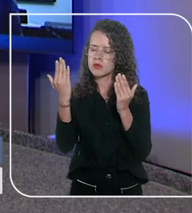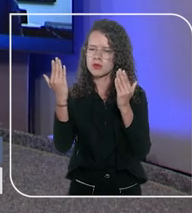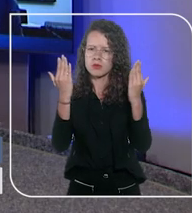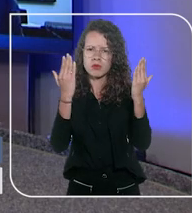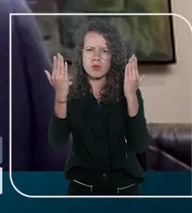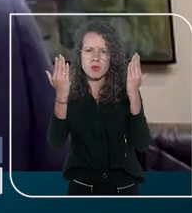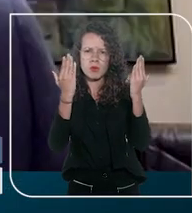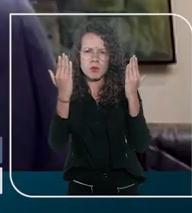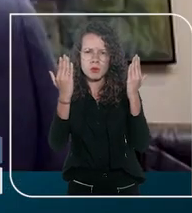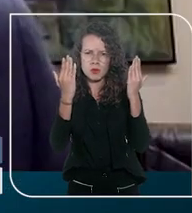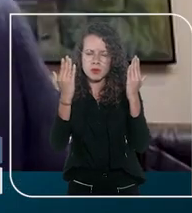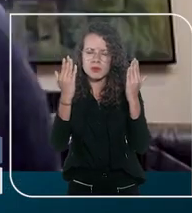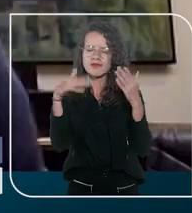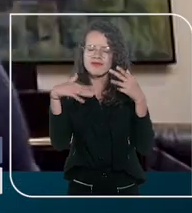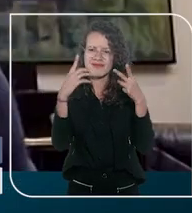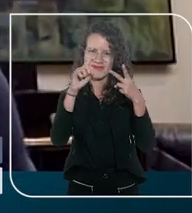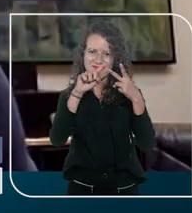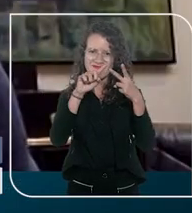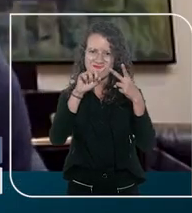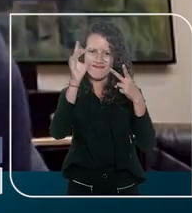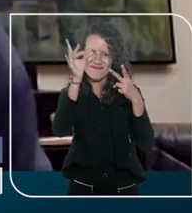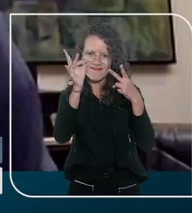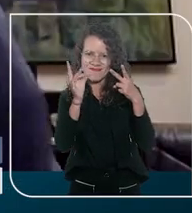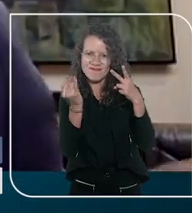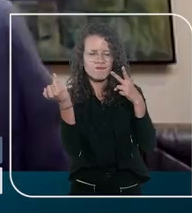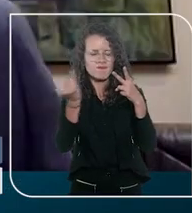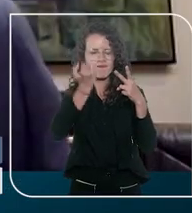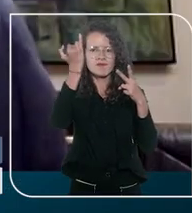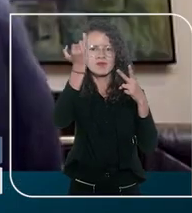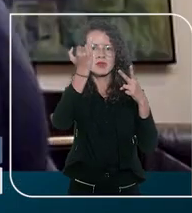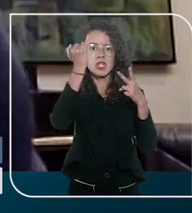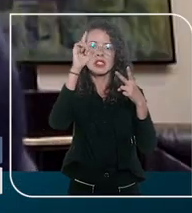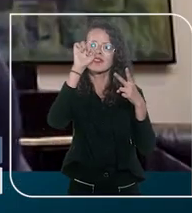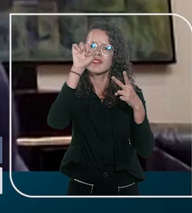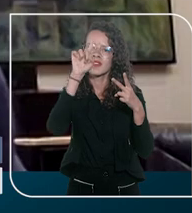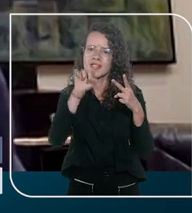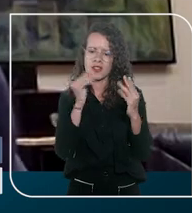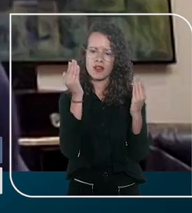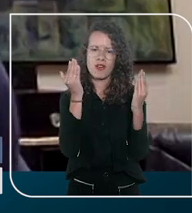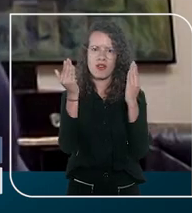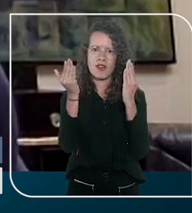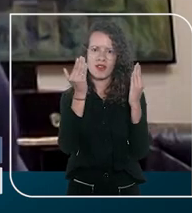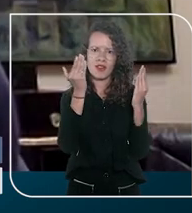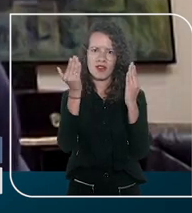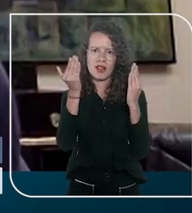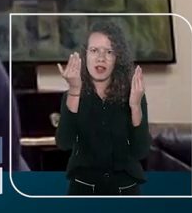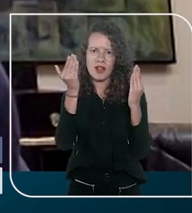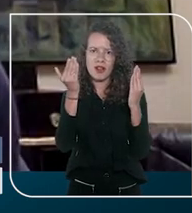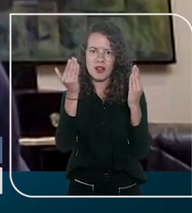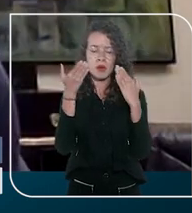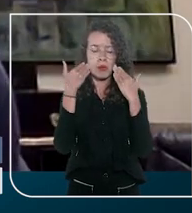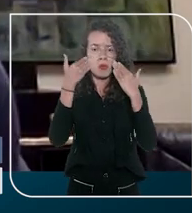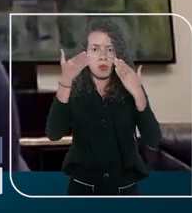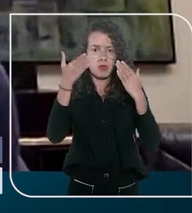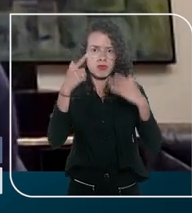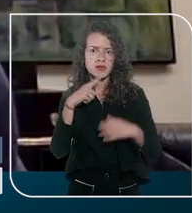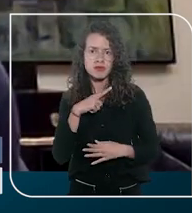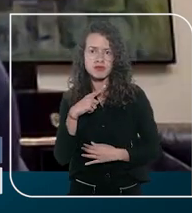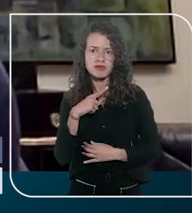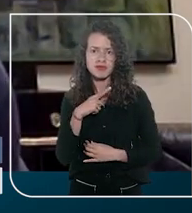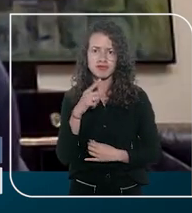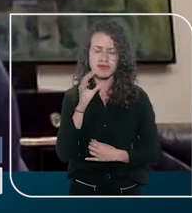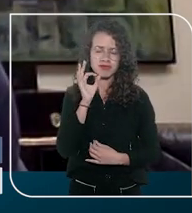segundo elemento importantíssimo, que é comprovar que o caso paradigma existe por